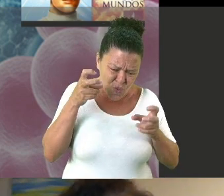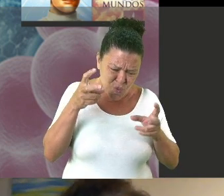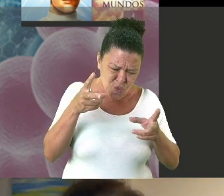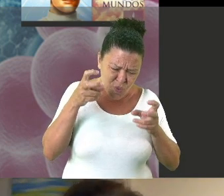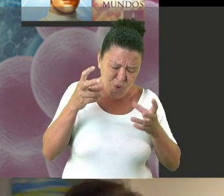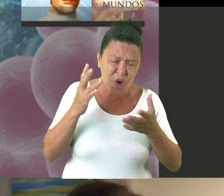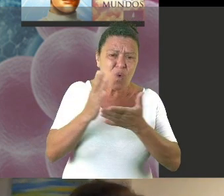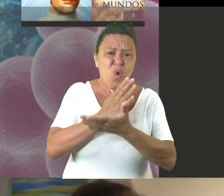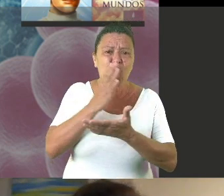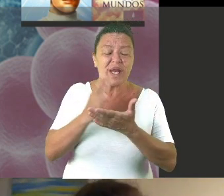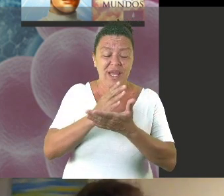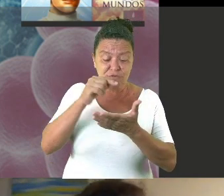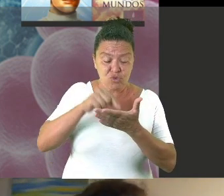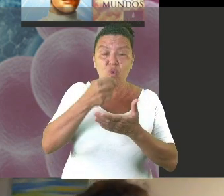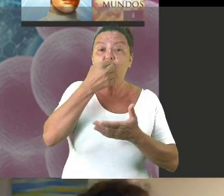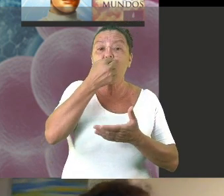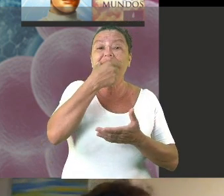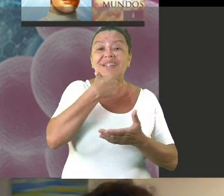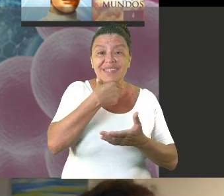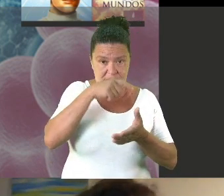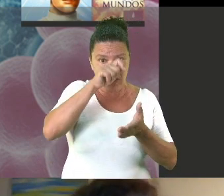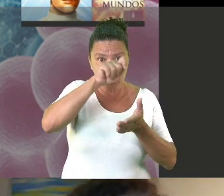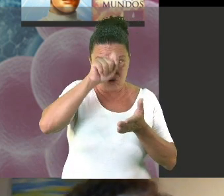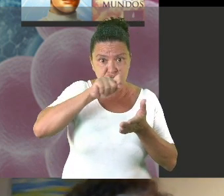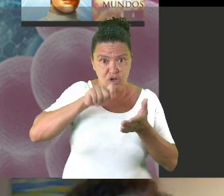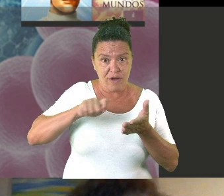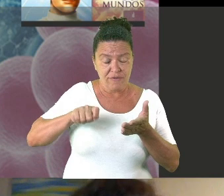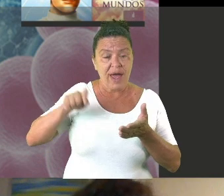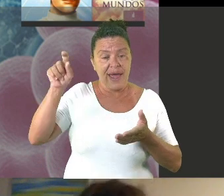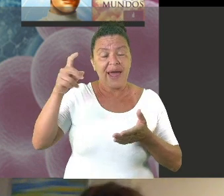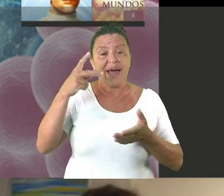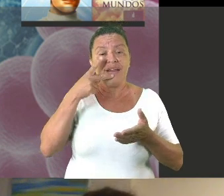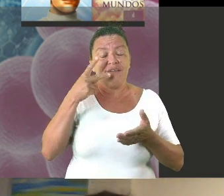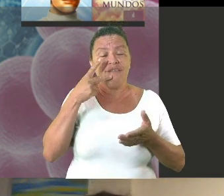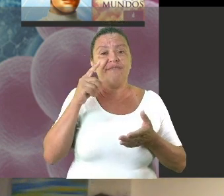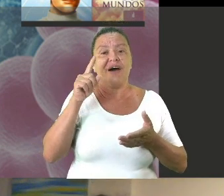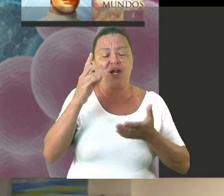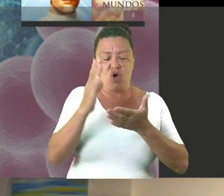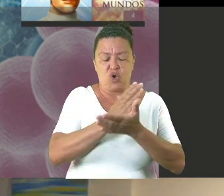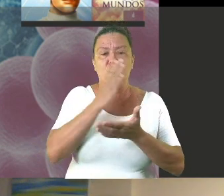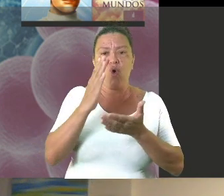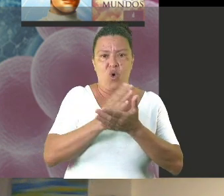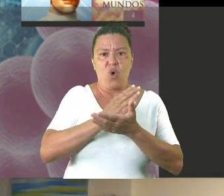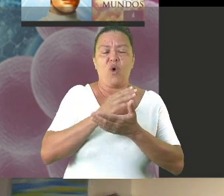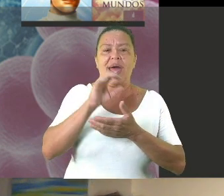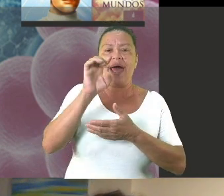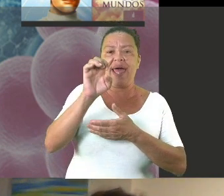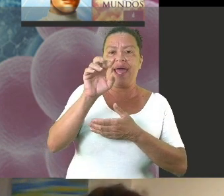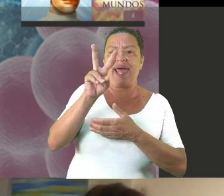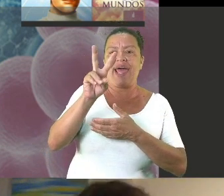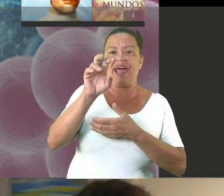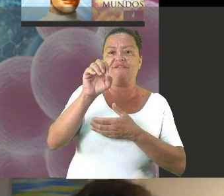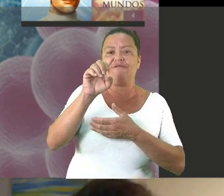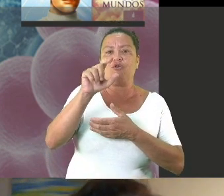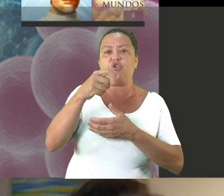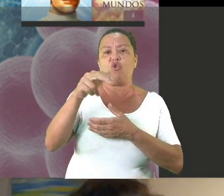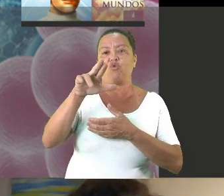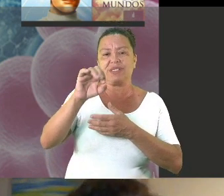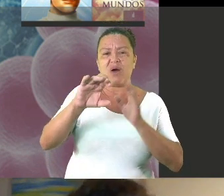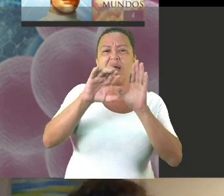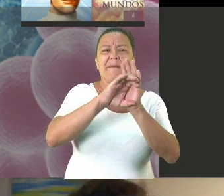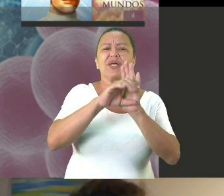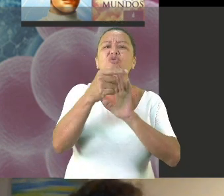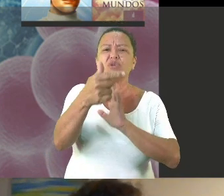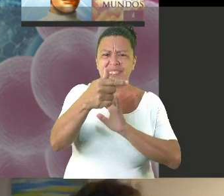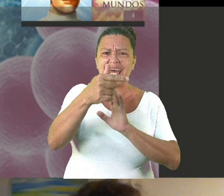está trazendo para nós nesses livros. André Luiz fala para nós no livro Evolução em Dois Mundos, se eu não estou enganado, é capítulo